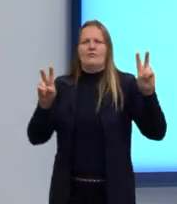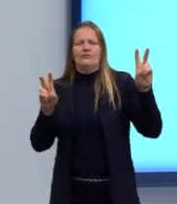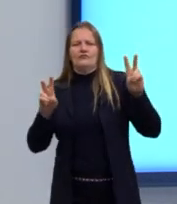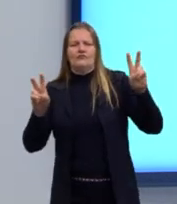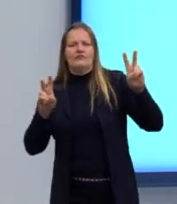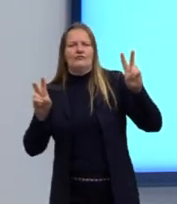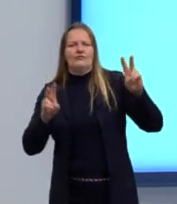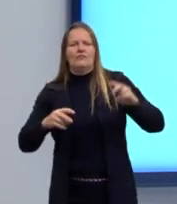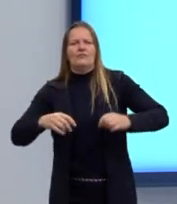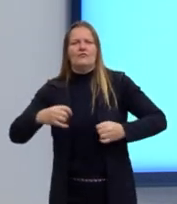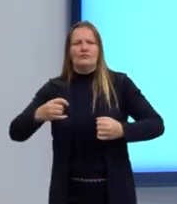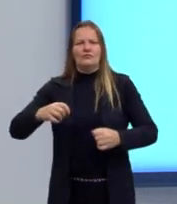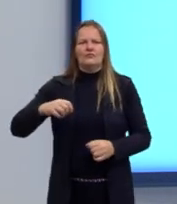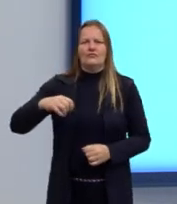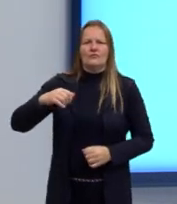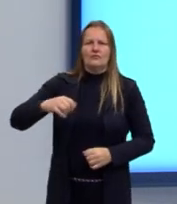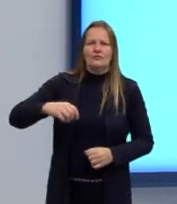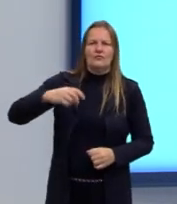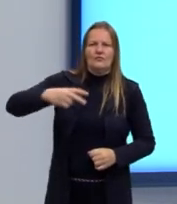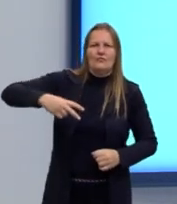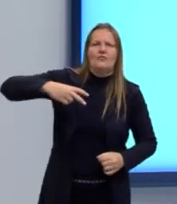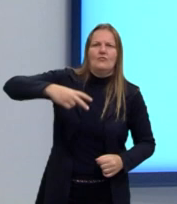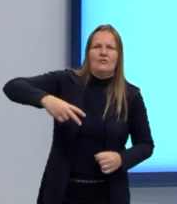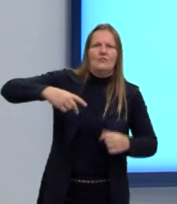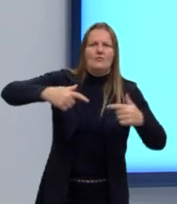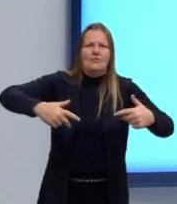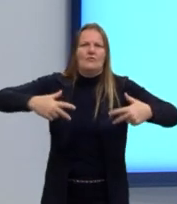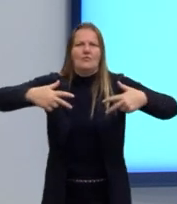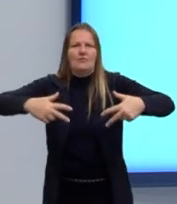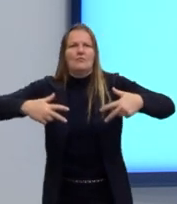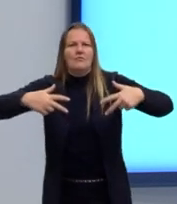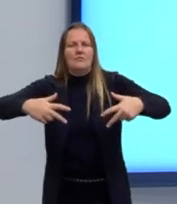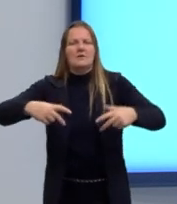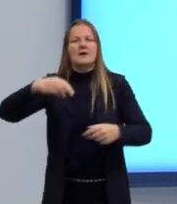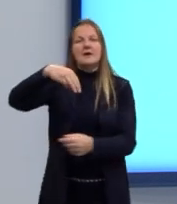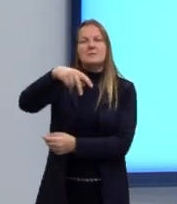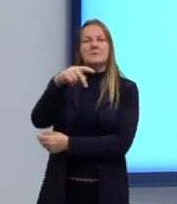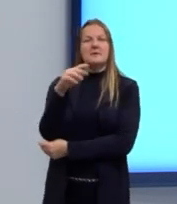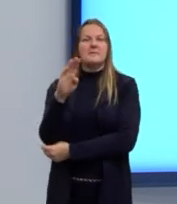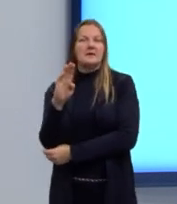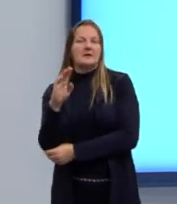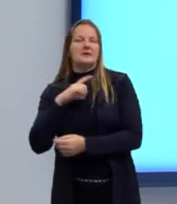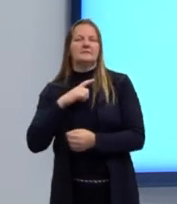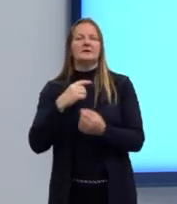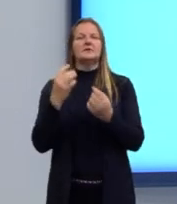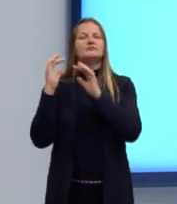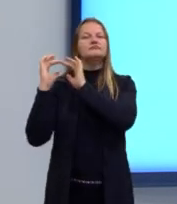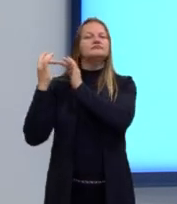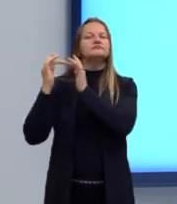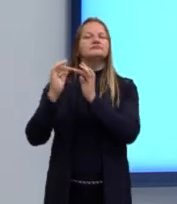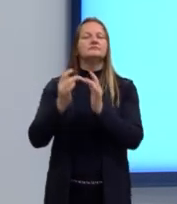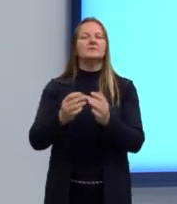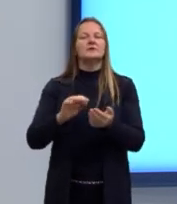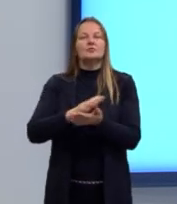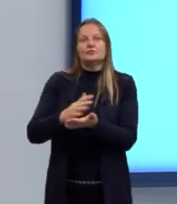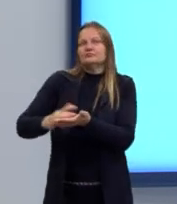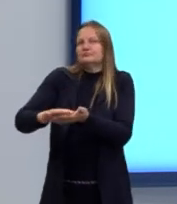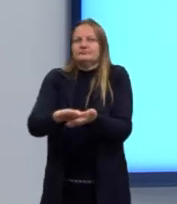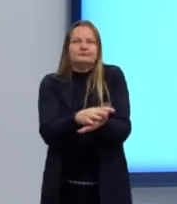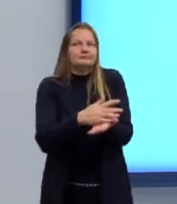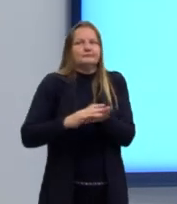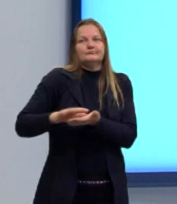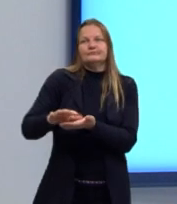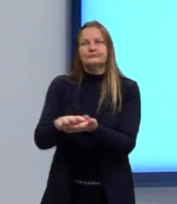Hop O Jazz a MPB a música clássica o pagode